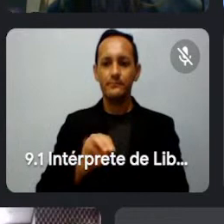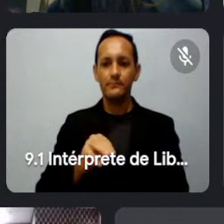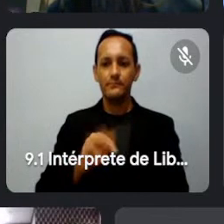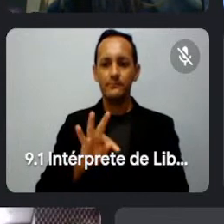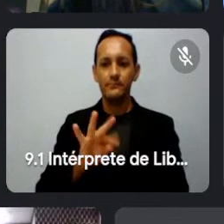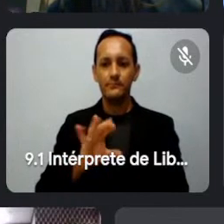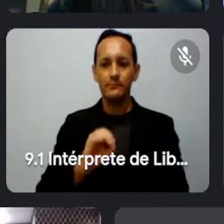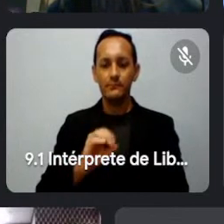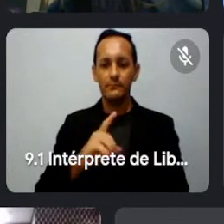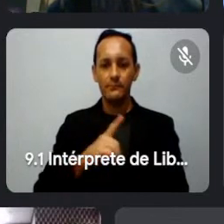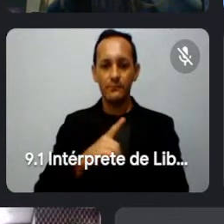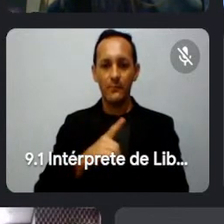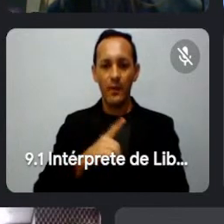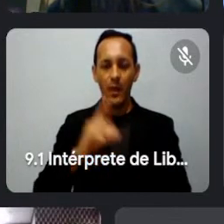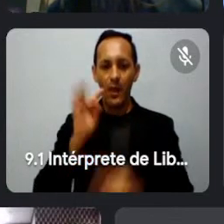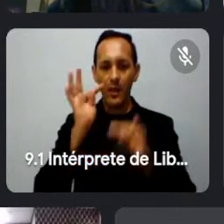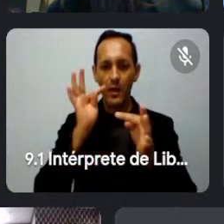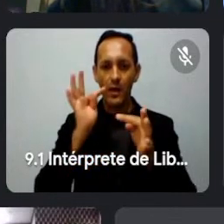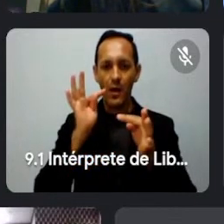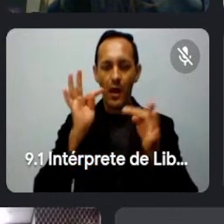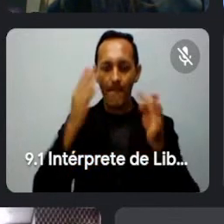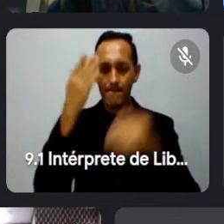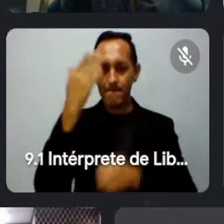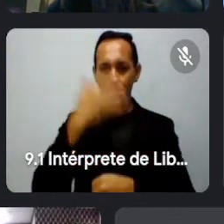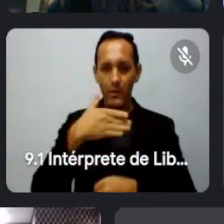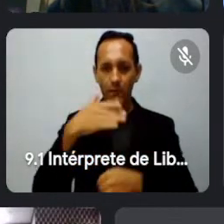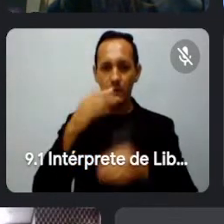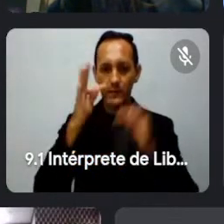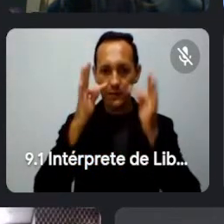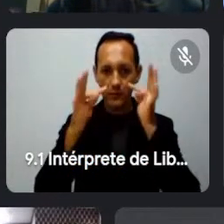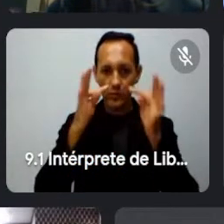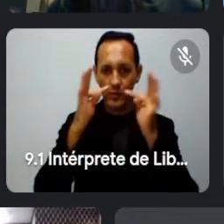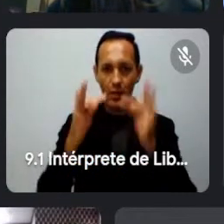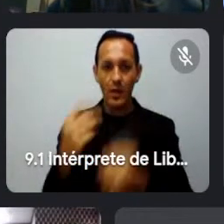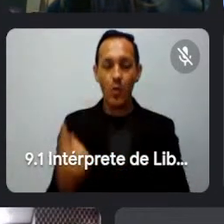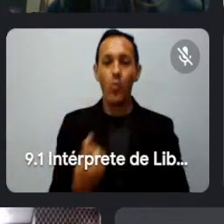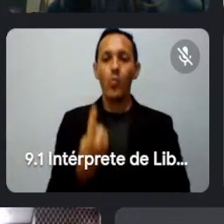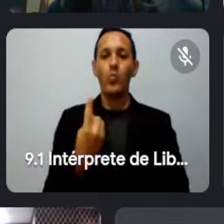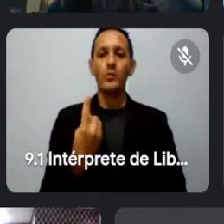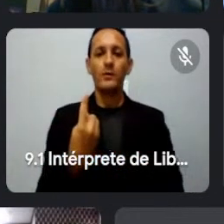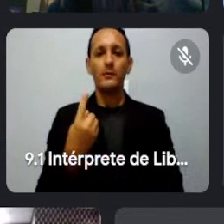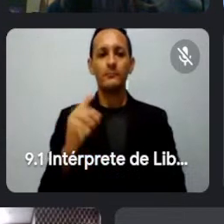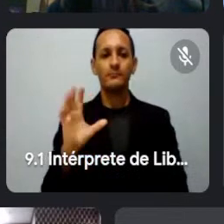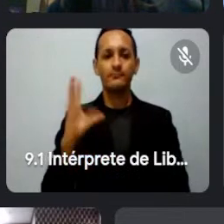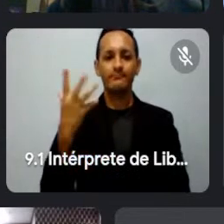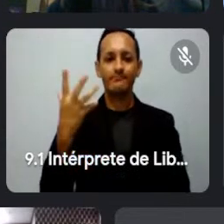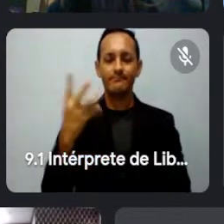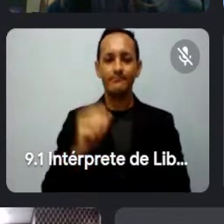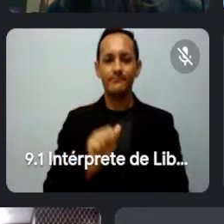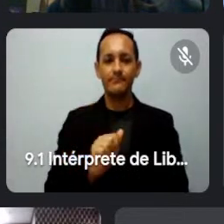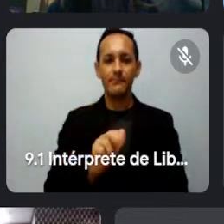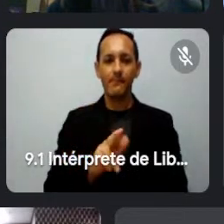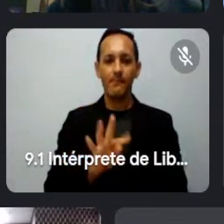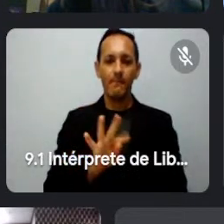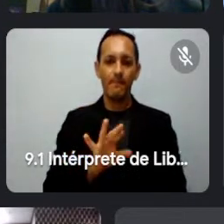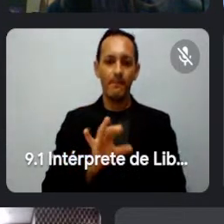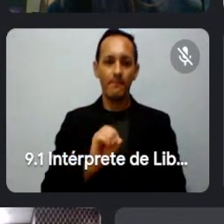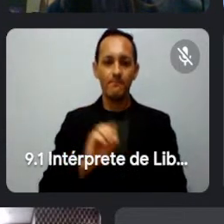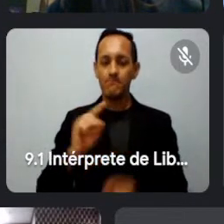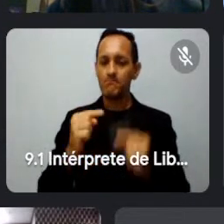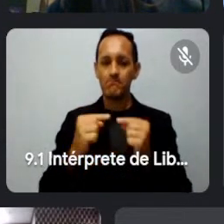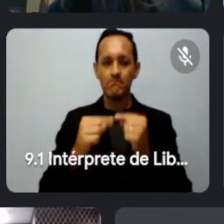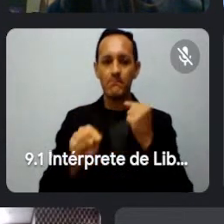que ela é única no neste caso dos Autos o que não É admitido